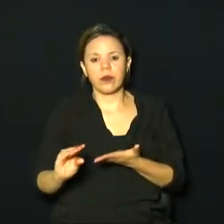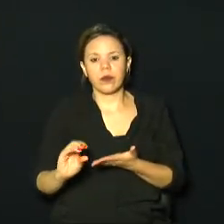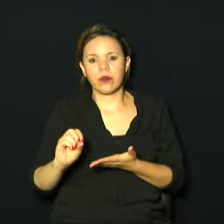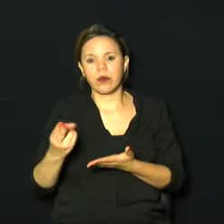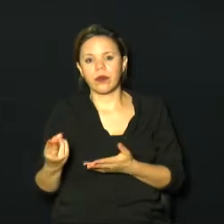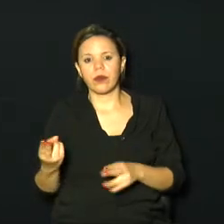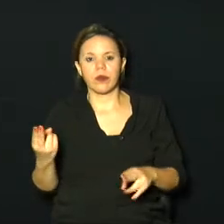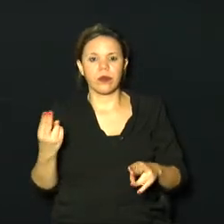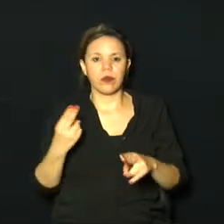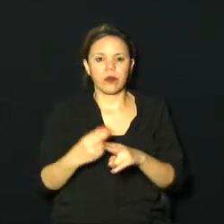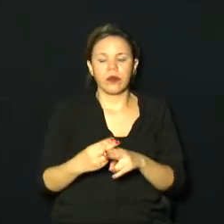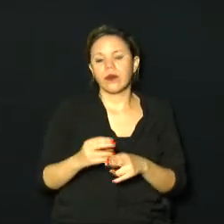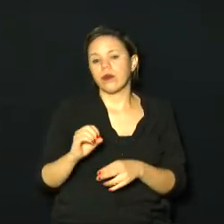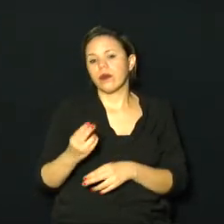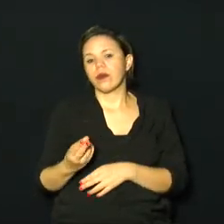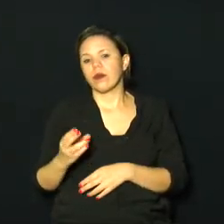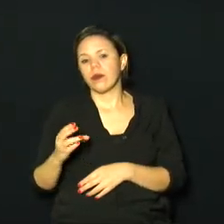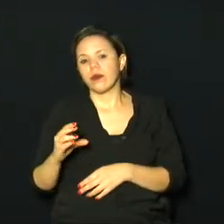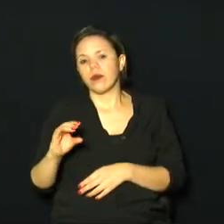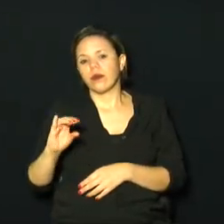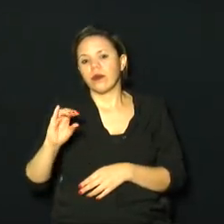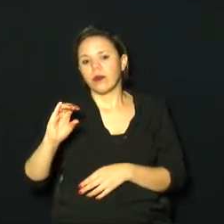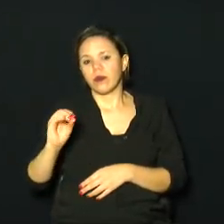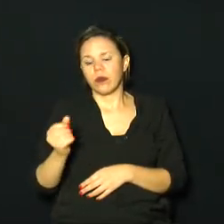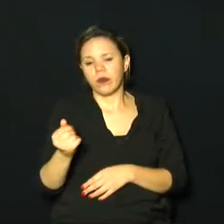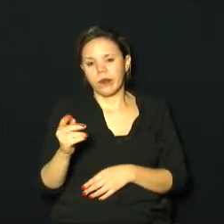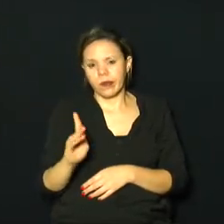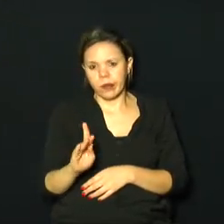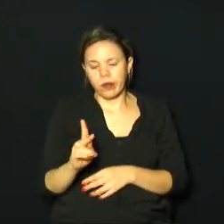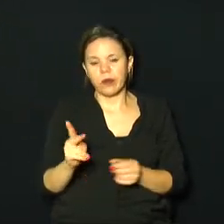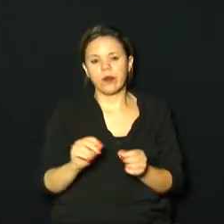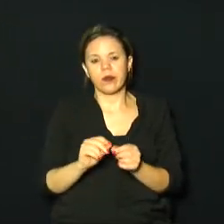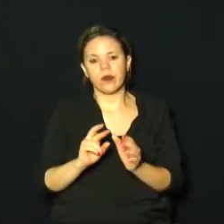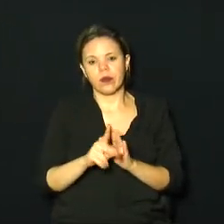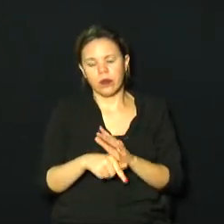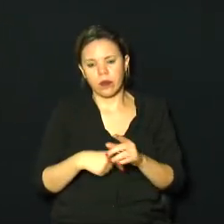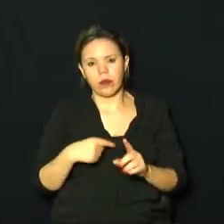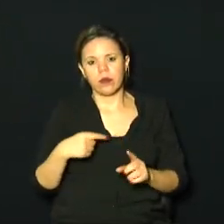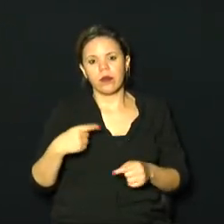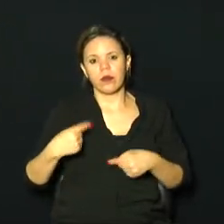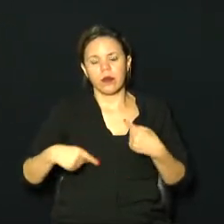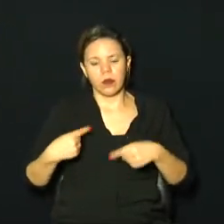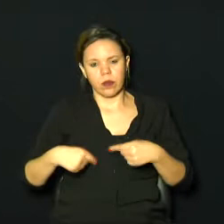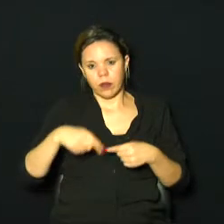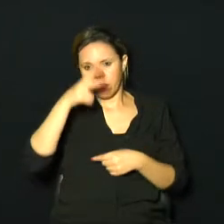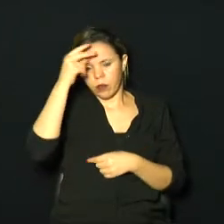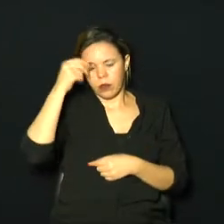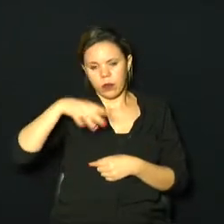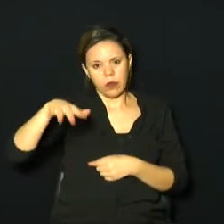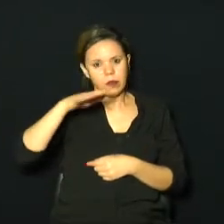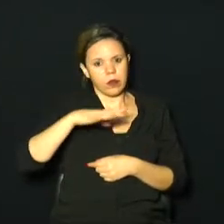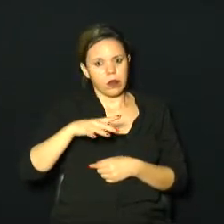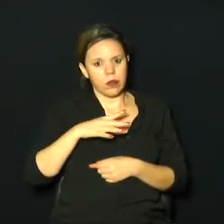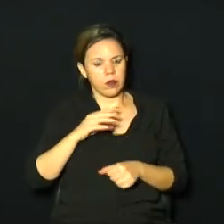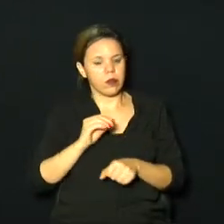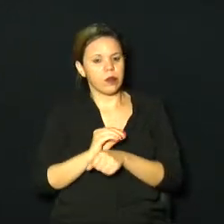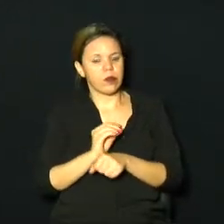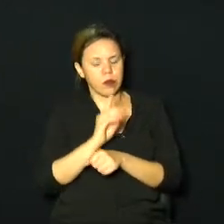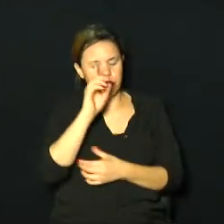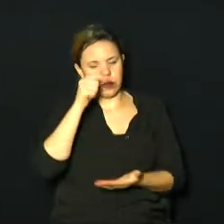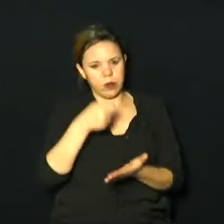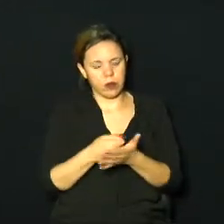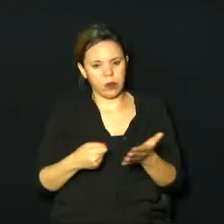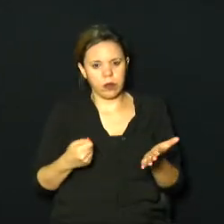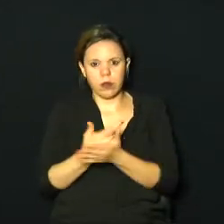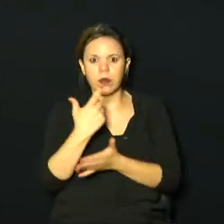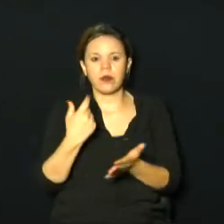Caixa, seja via Coab, né, tem o Fundap, tem instrumentos de política pública para resguardar e garantir a compra